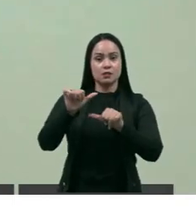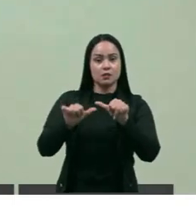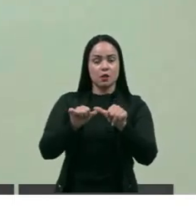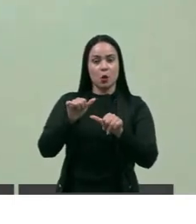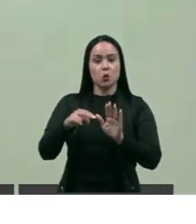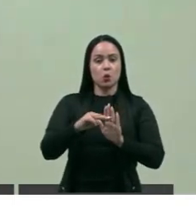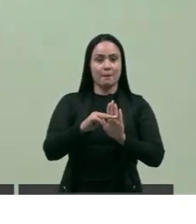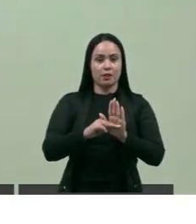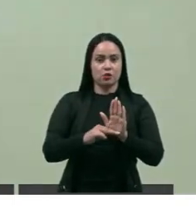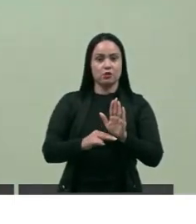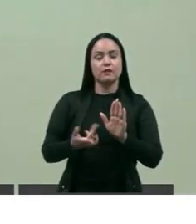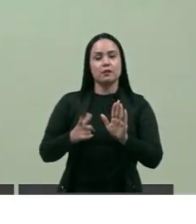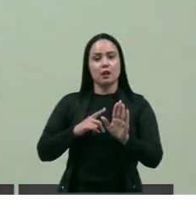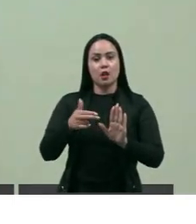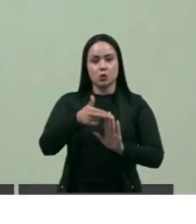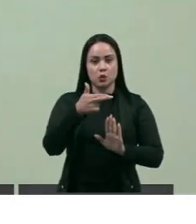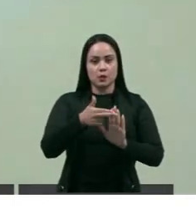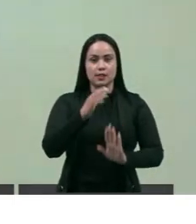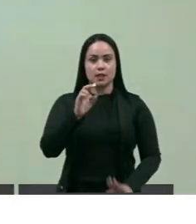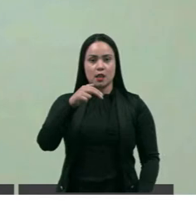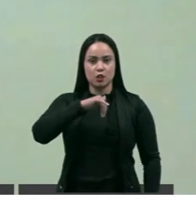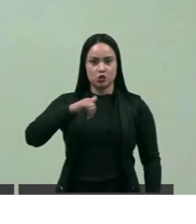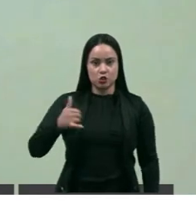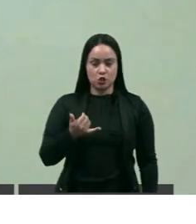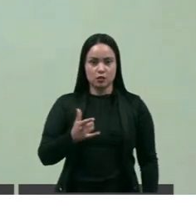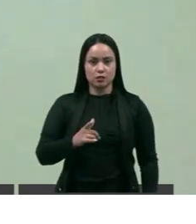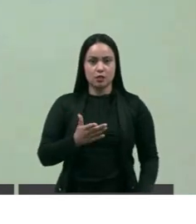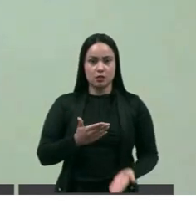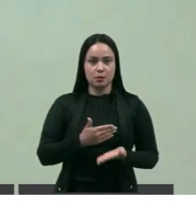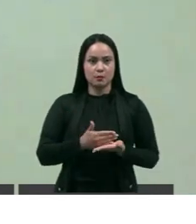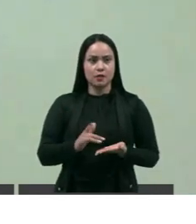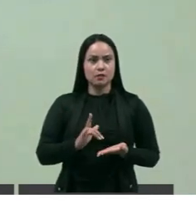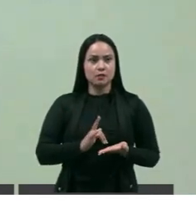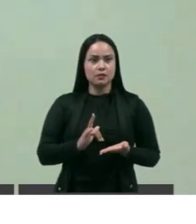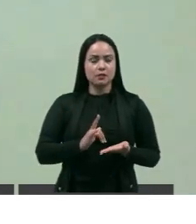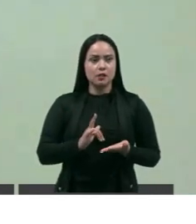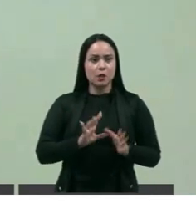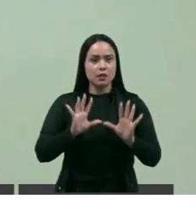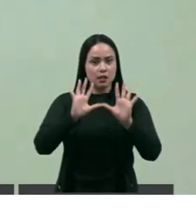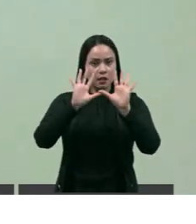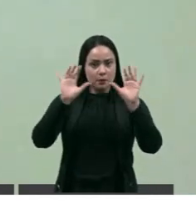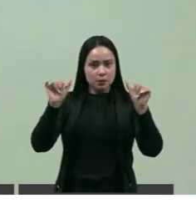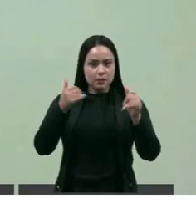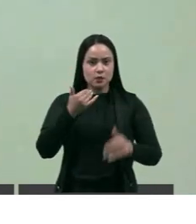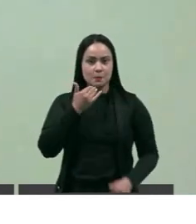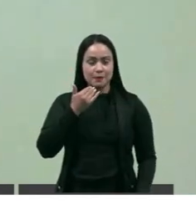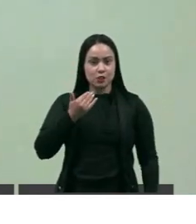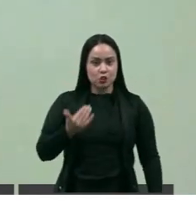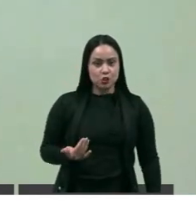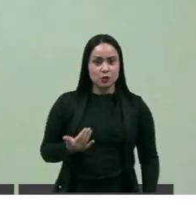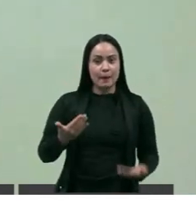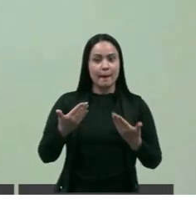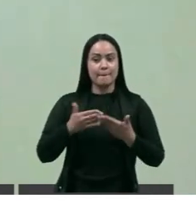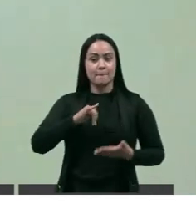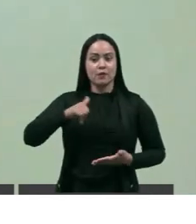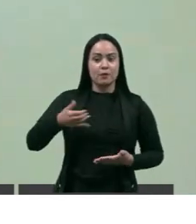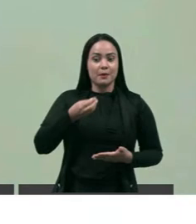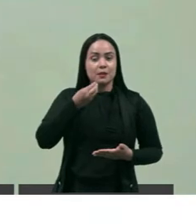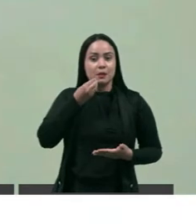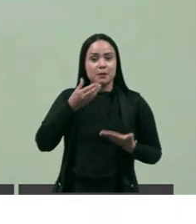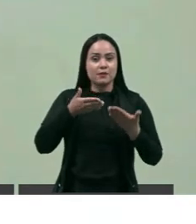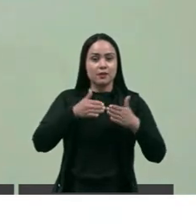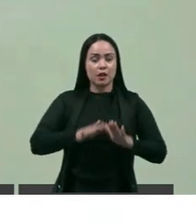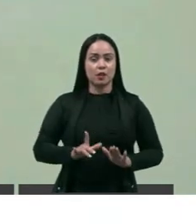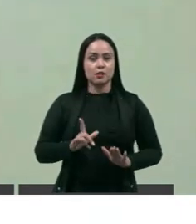normativa à resolução do CNJ, passou-se a dizer dos tribunais que o indeferimento do pedido de reaproveitamento indicasse